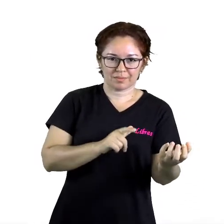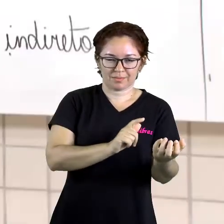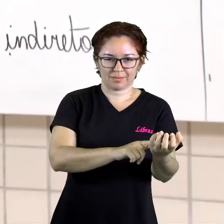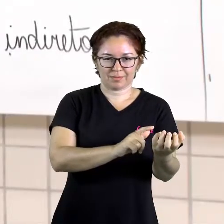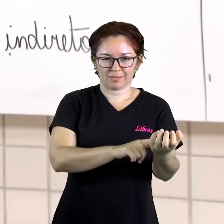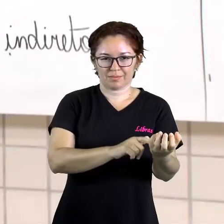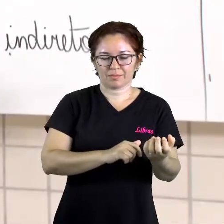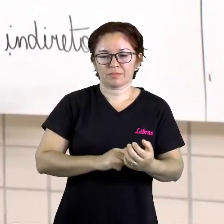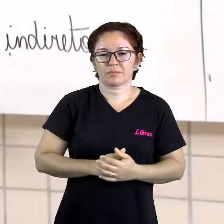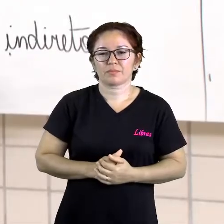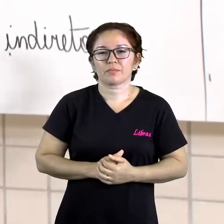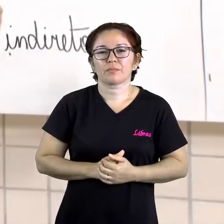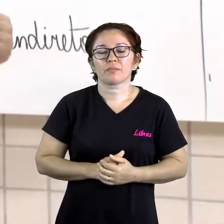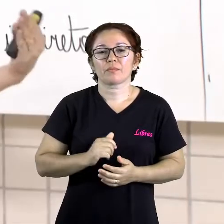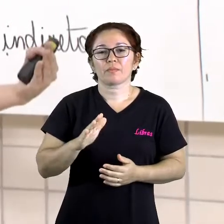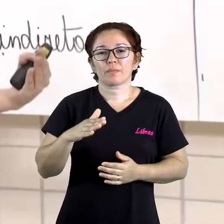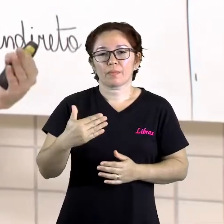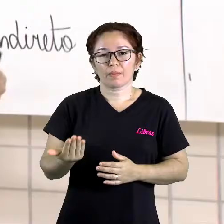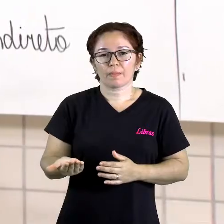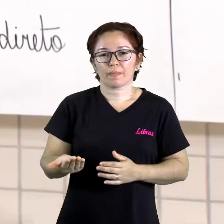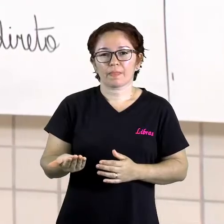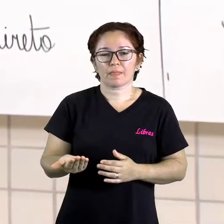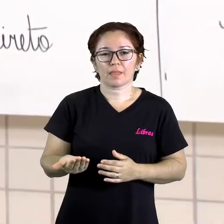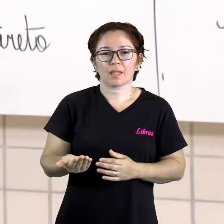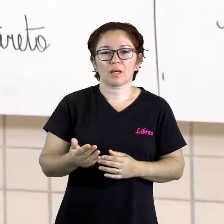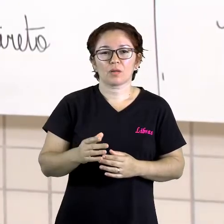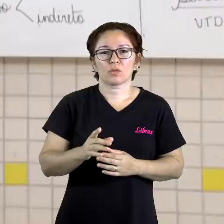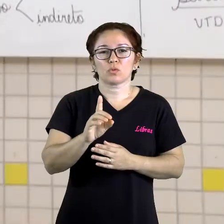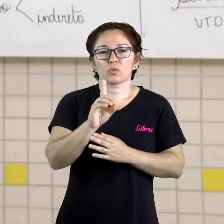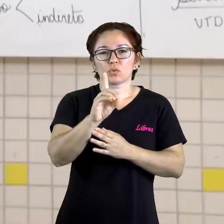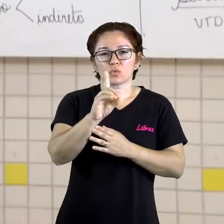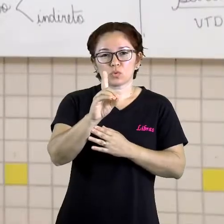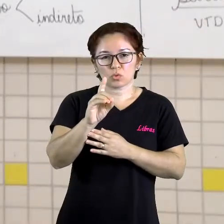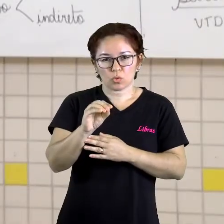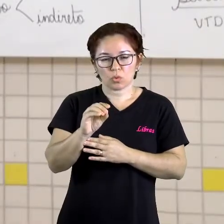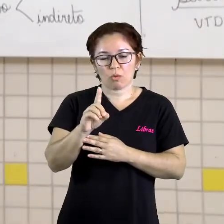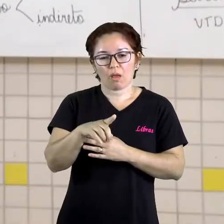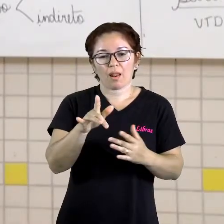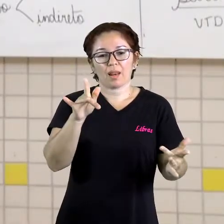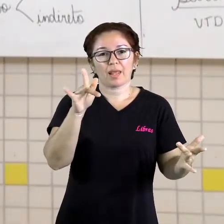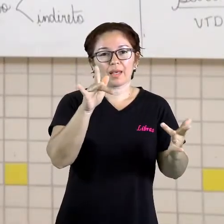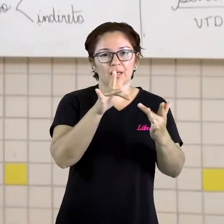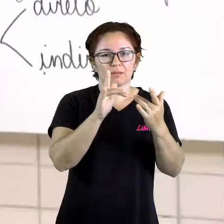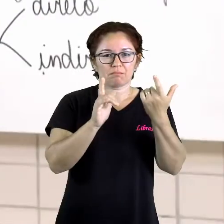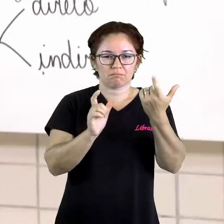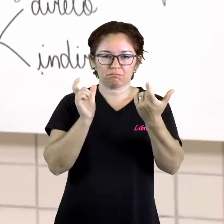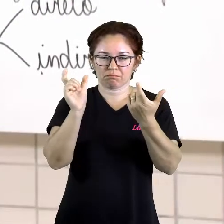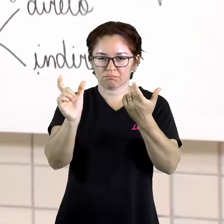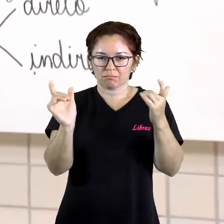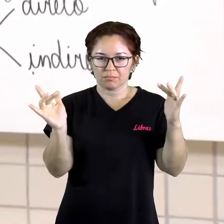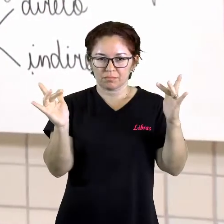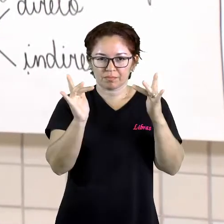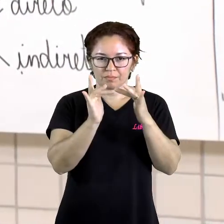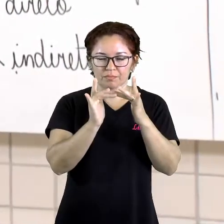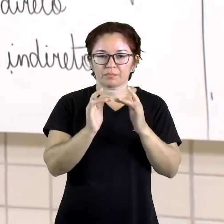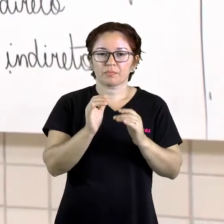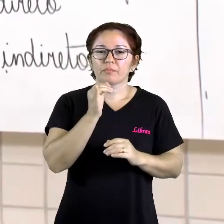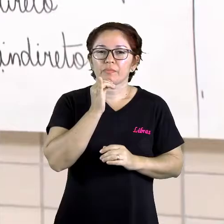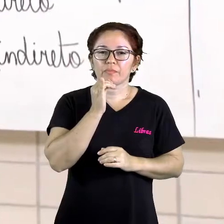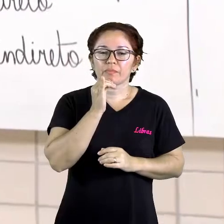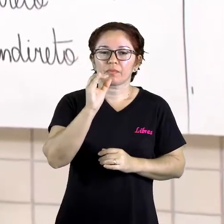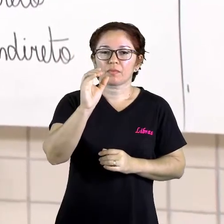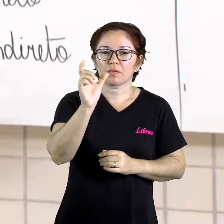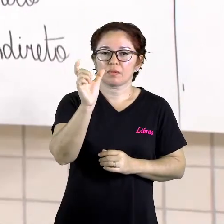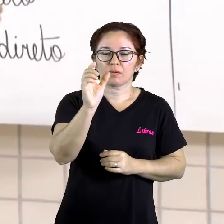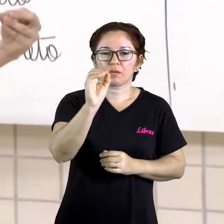ser introduzido ao seu verbo com auxílio de preposição. O objeto direto, ele completa o sentido